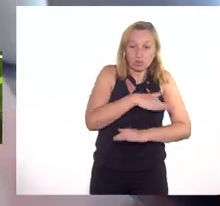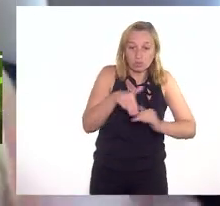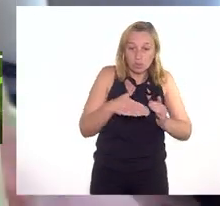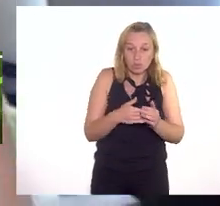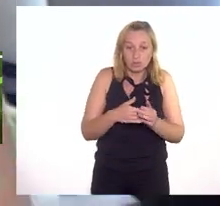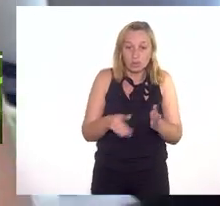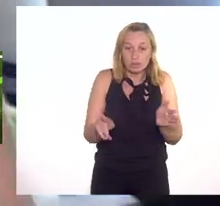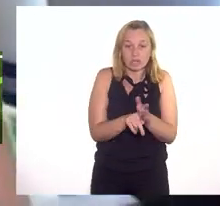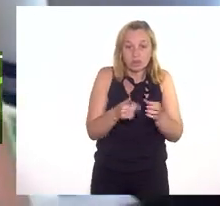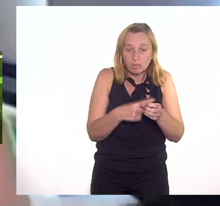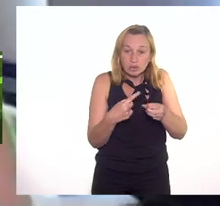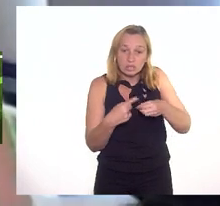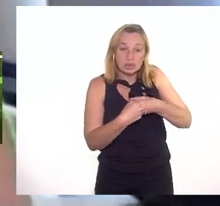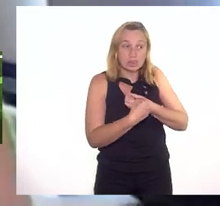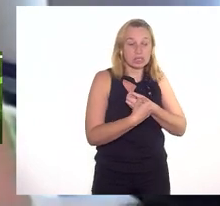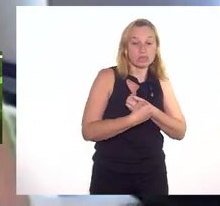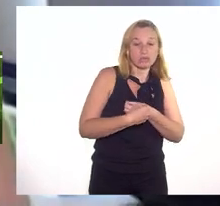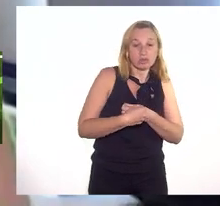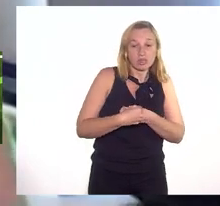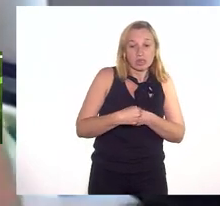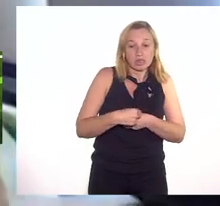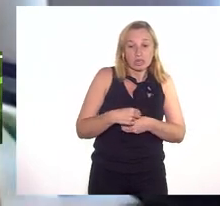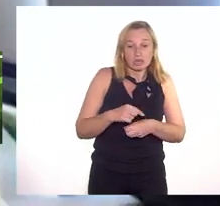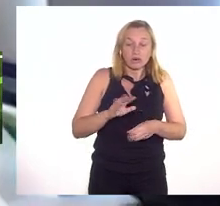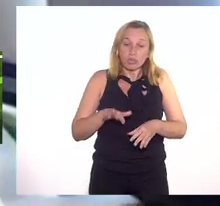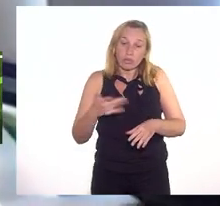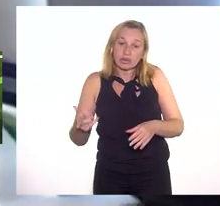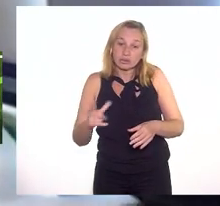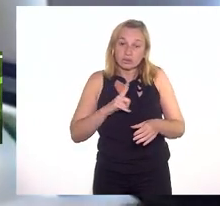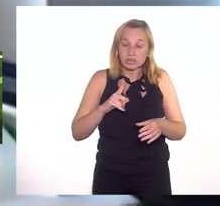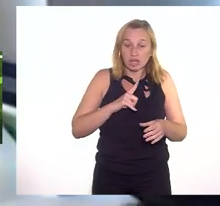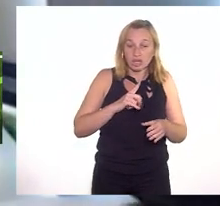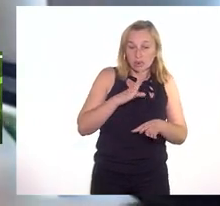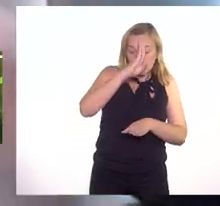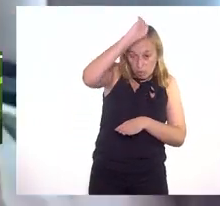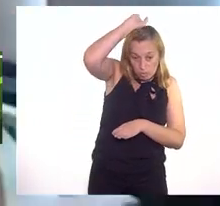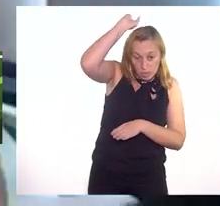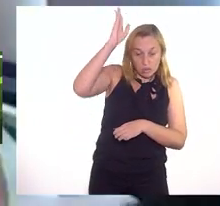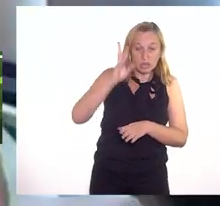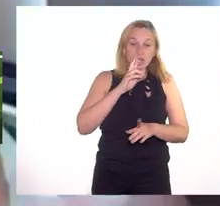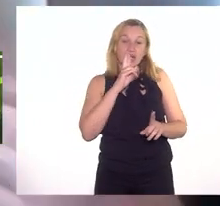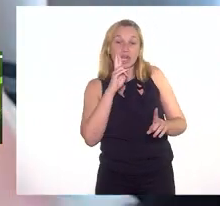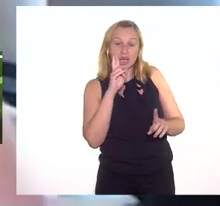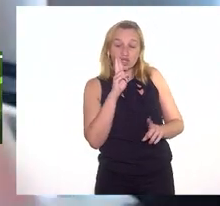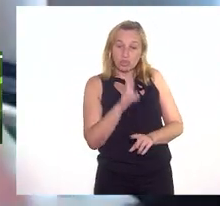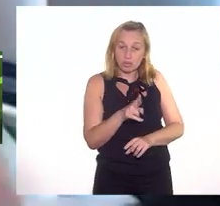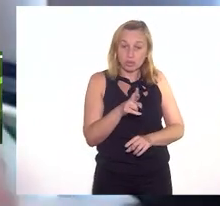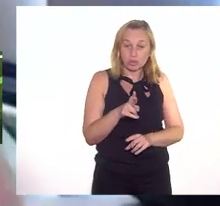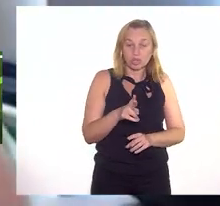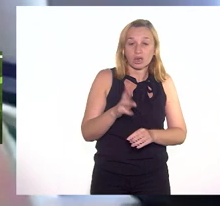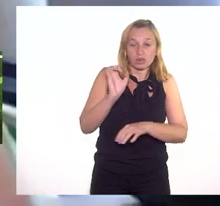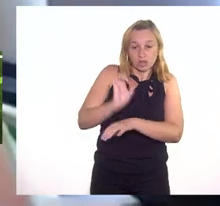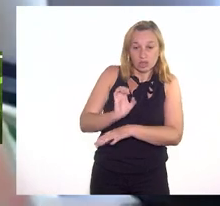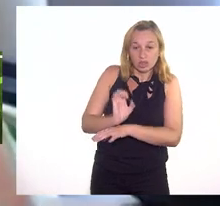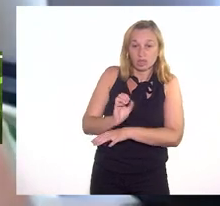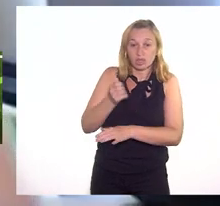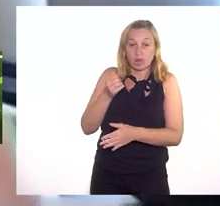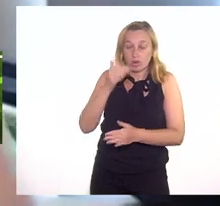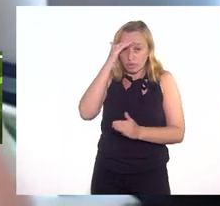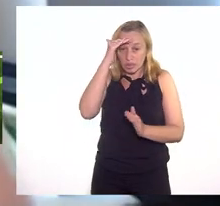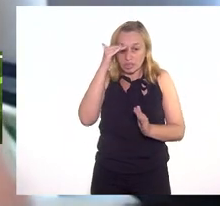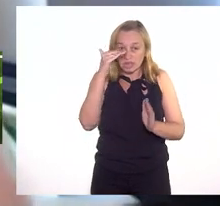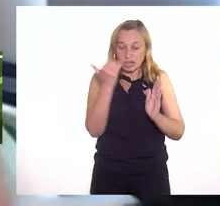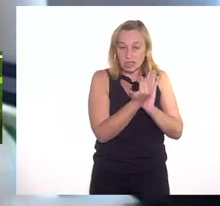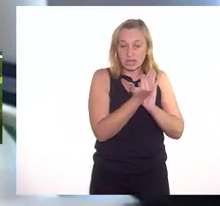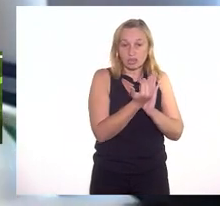pelo município, né? E aí a gente, quando tem o Corpo de Bombeiros que responde ao Estado, que poderia estar cumprindo essa ordem,